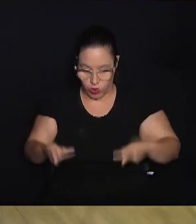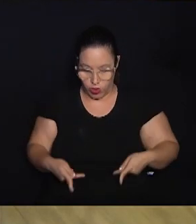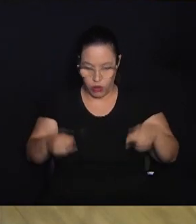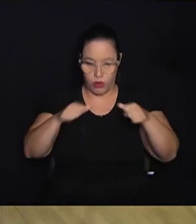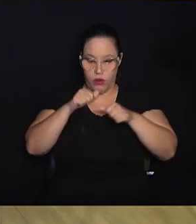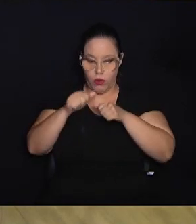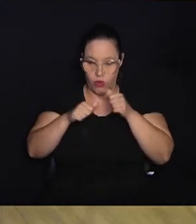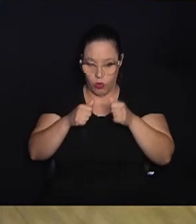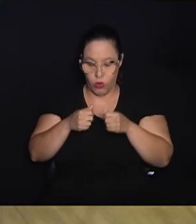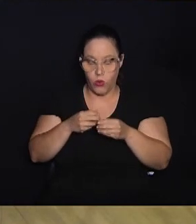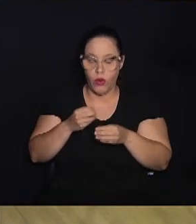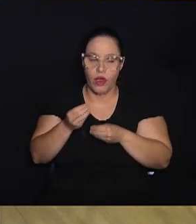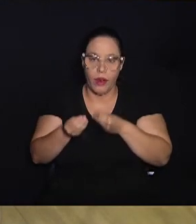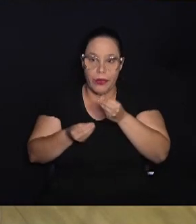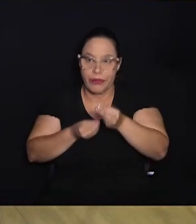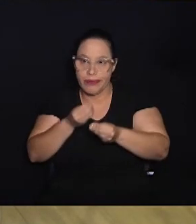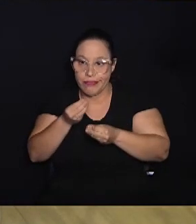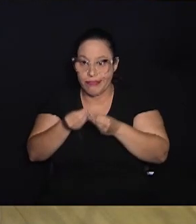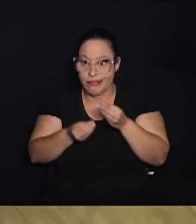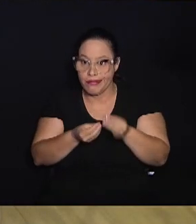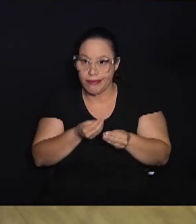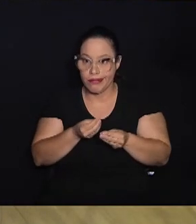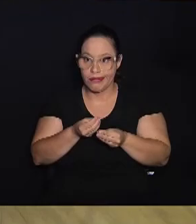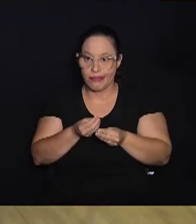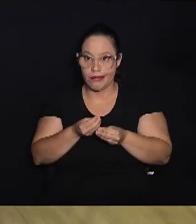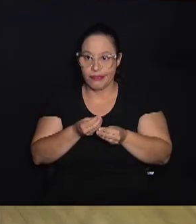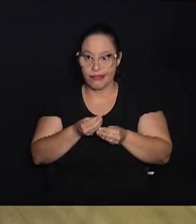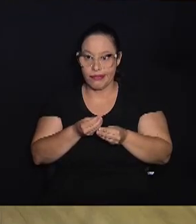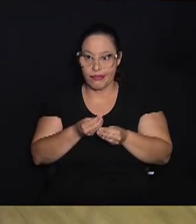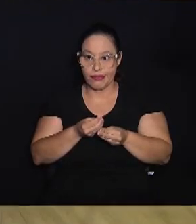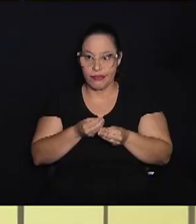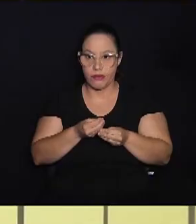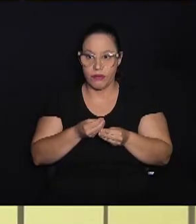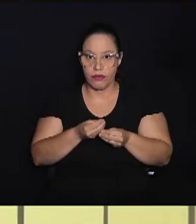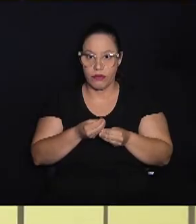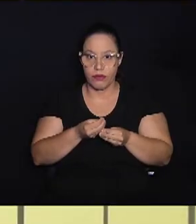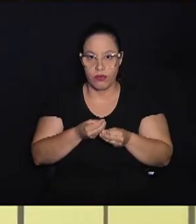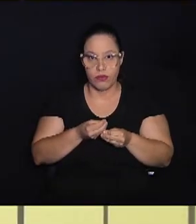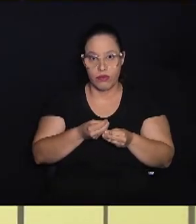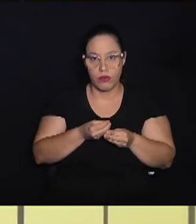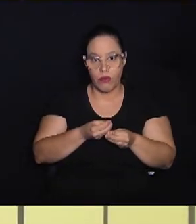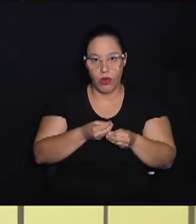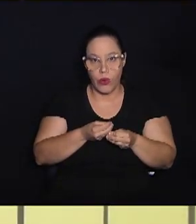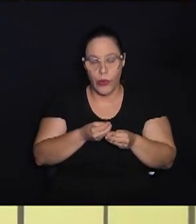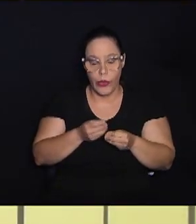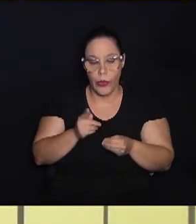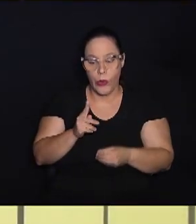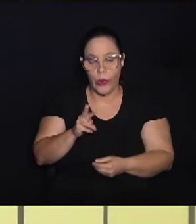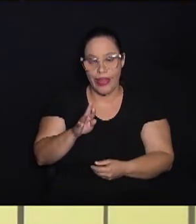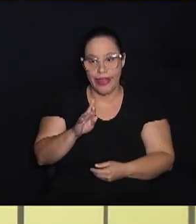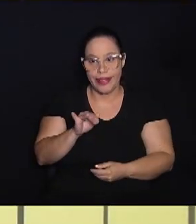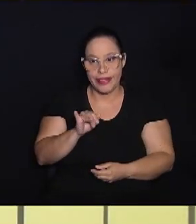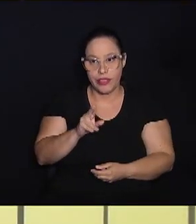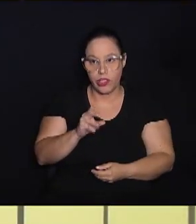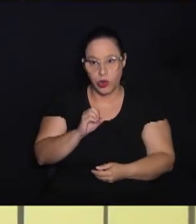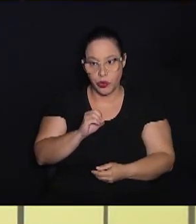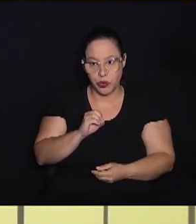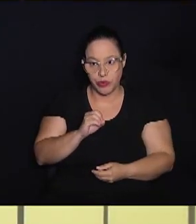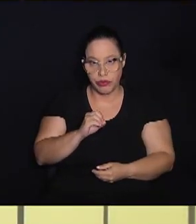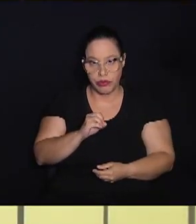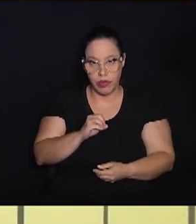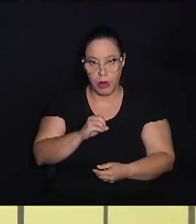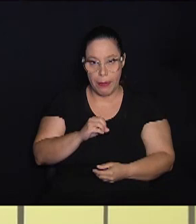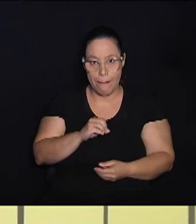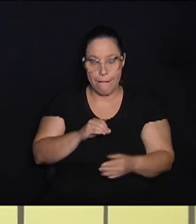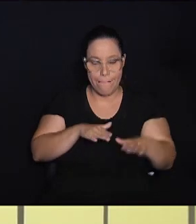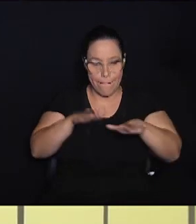muito o que fazer e e a questão é que eh por isso que a gente fala que o quadrinho também a arte no geral ela é um movimento de de de